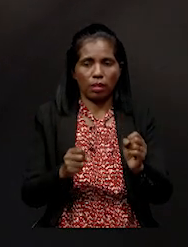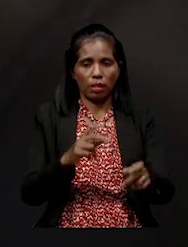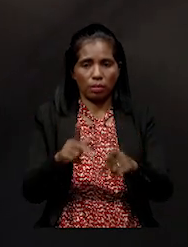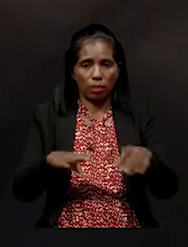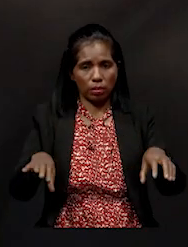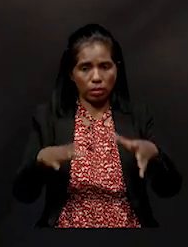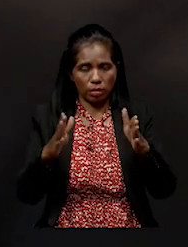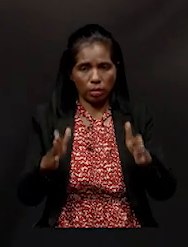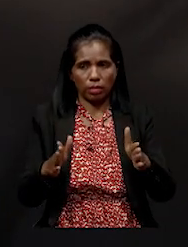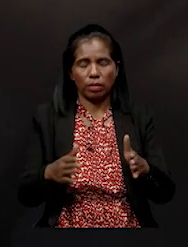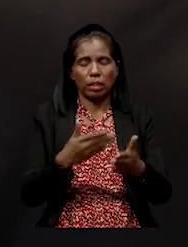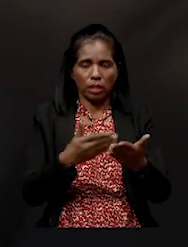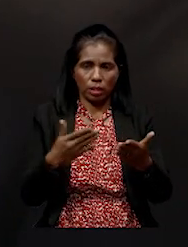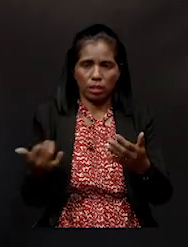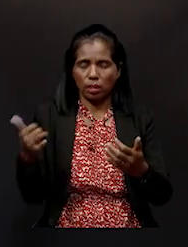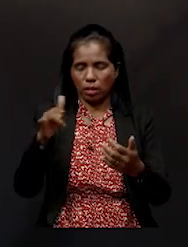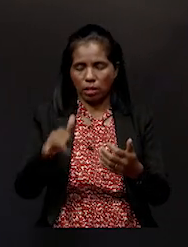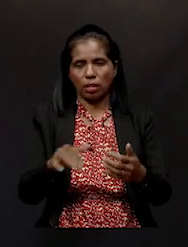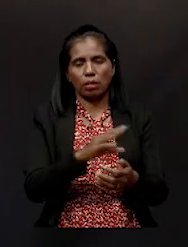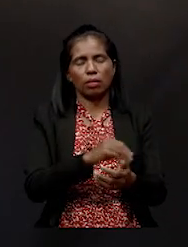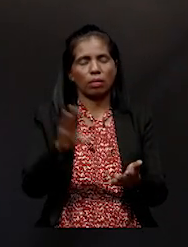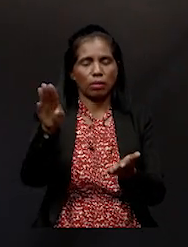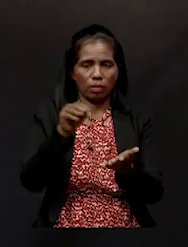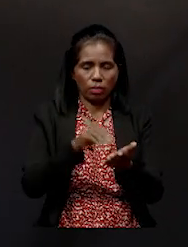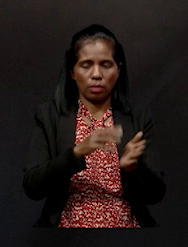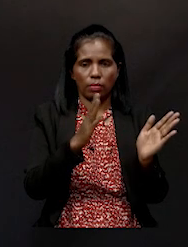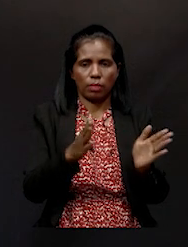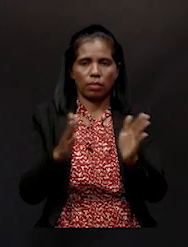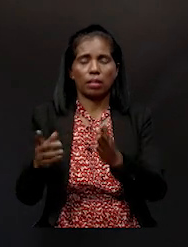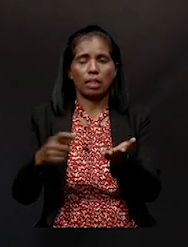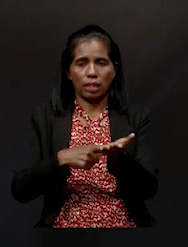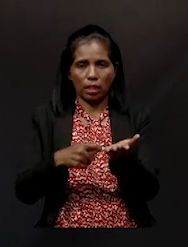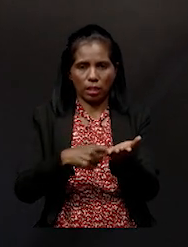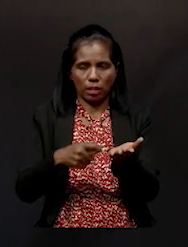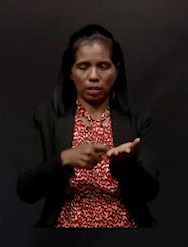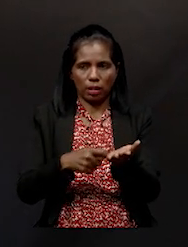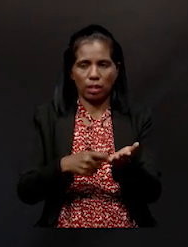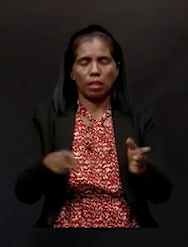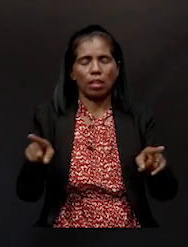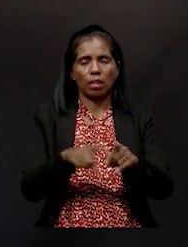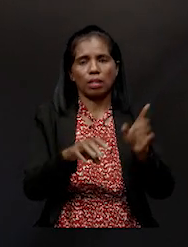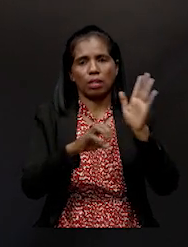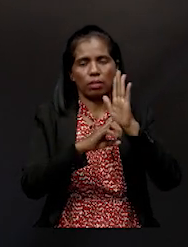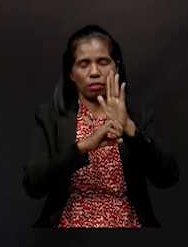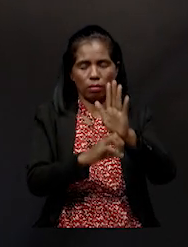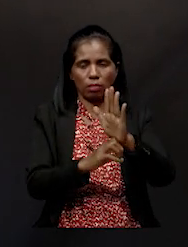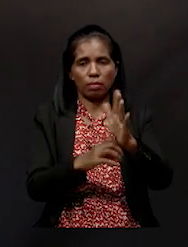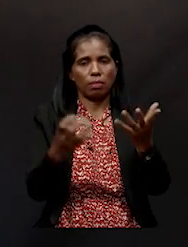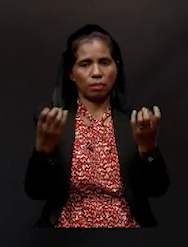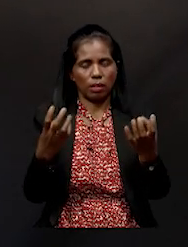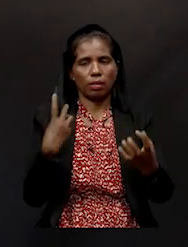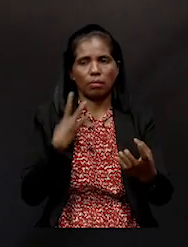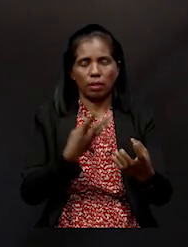prepara legislações sercelo ou adaptações preparação técnica ne bem maka sa exigência makas